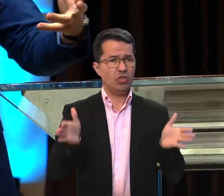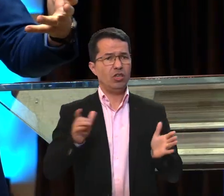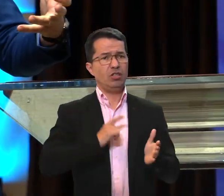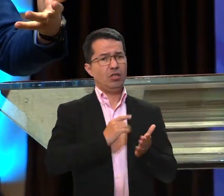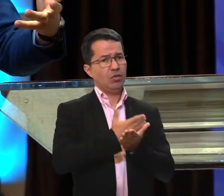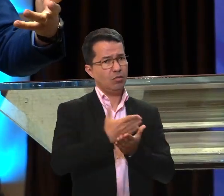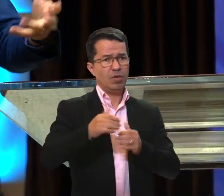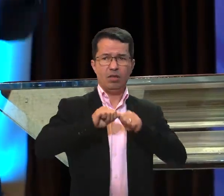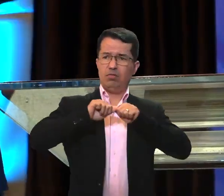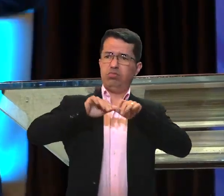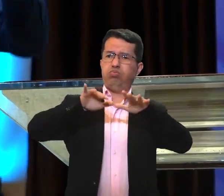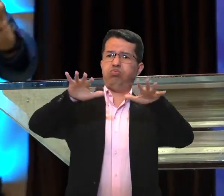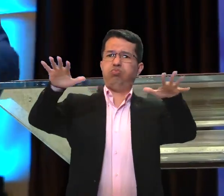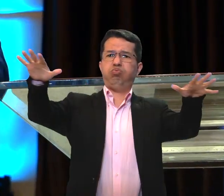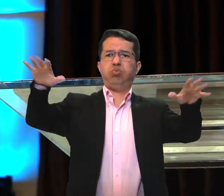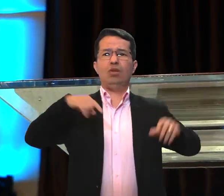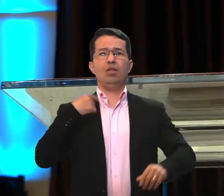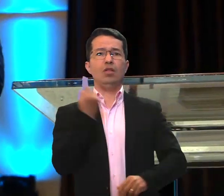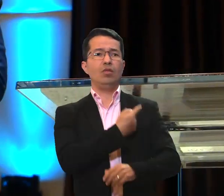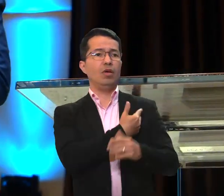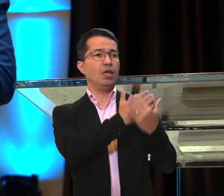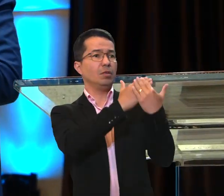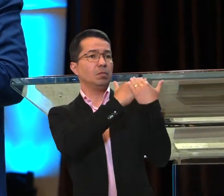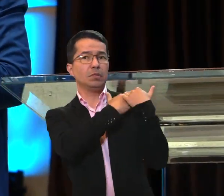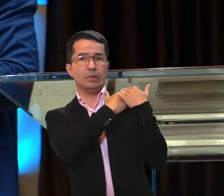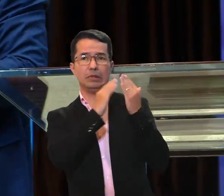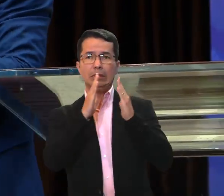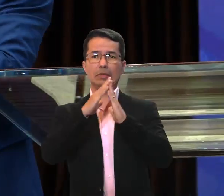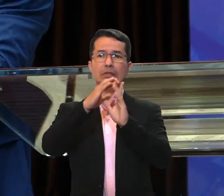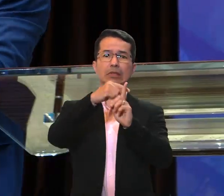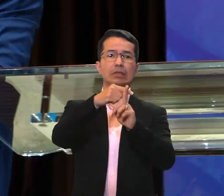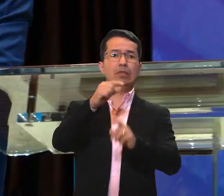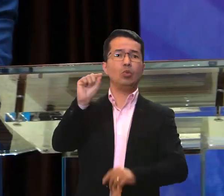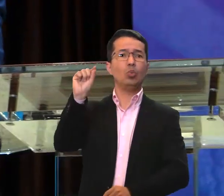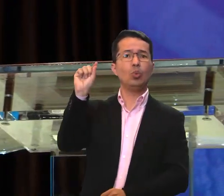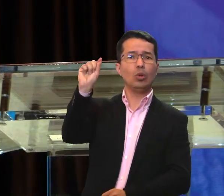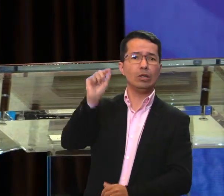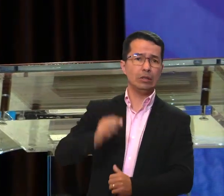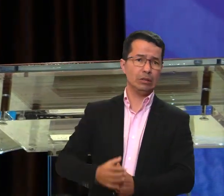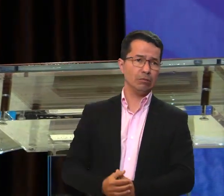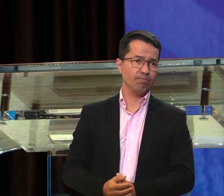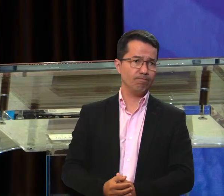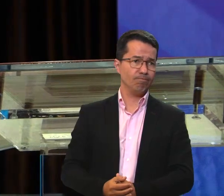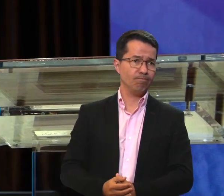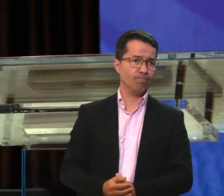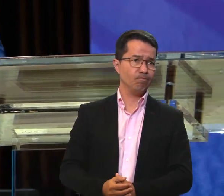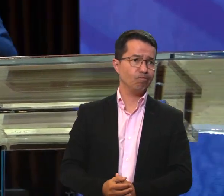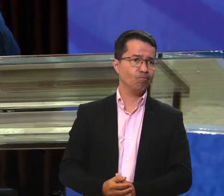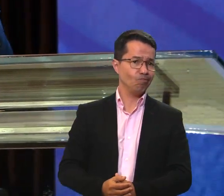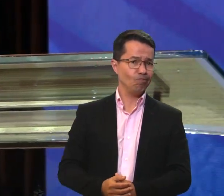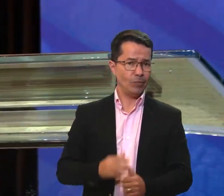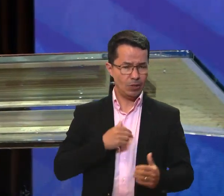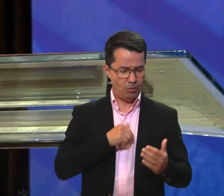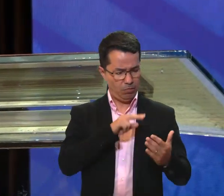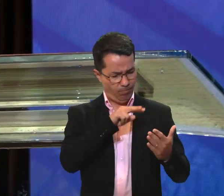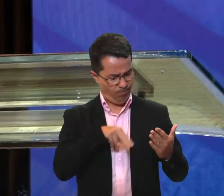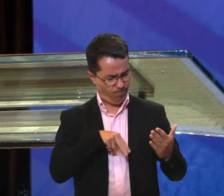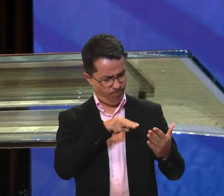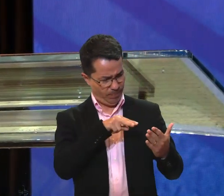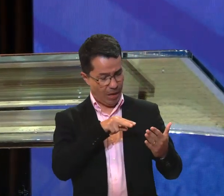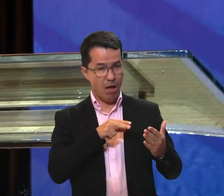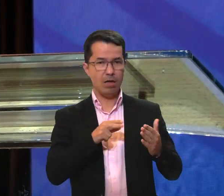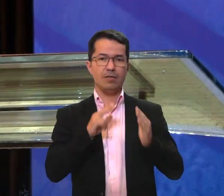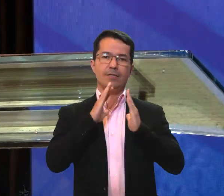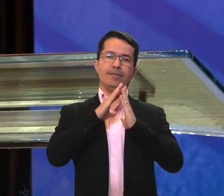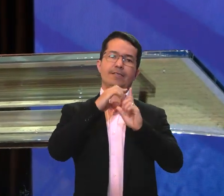estruturado, qual é o papel da igreja? E olhando para esse texto, eu encontrei algumas respostas para